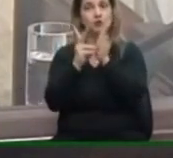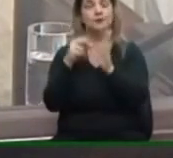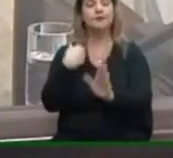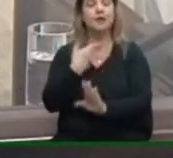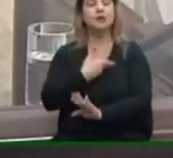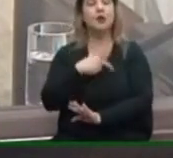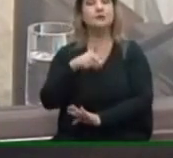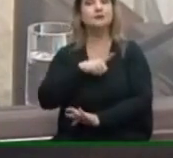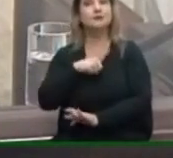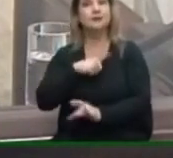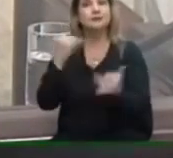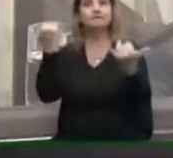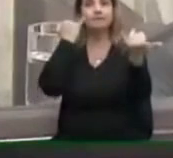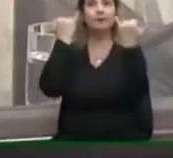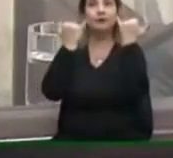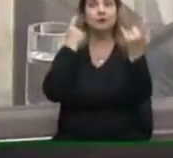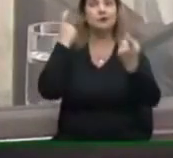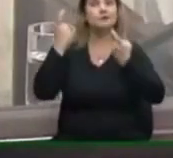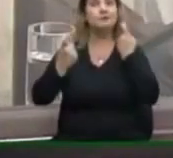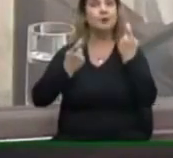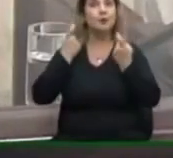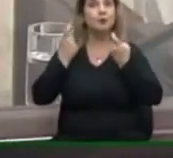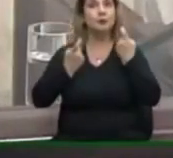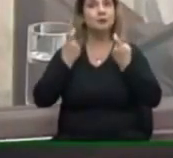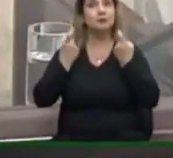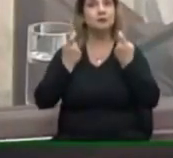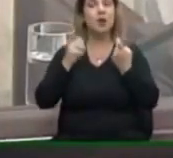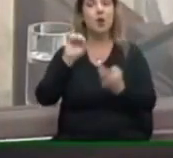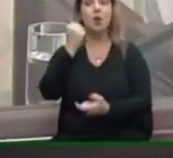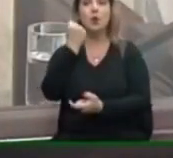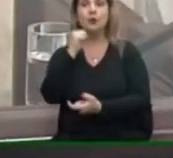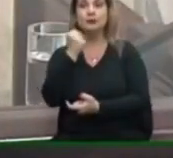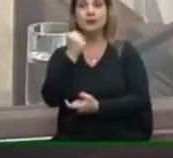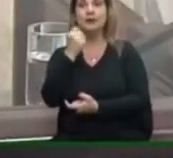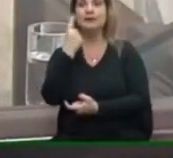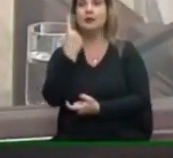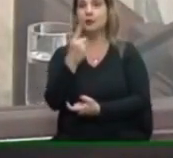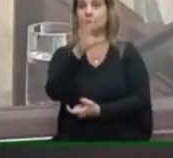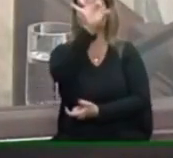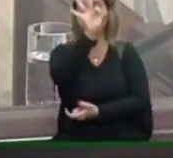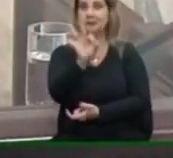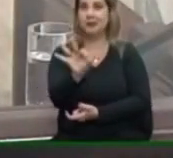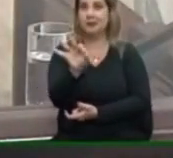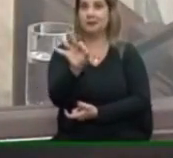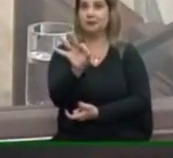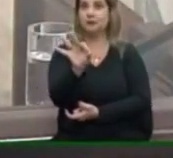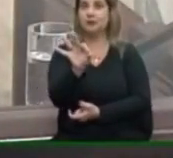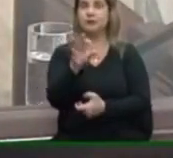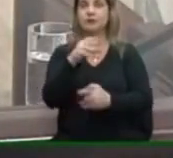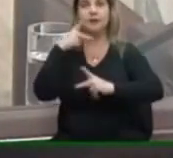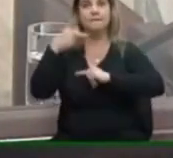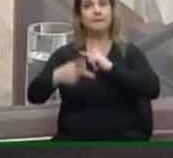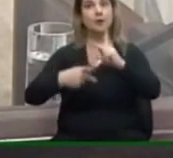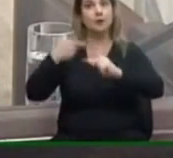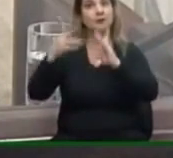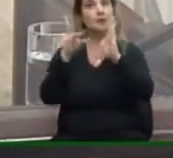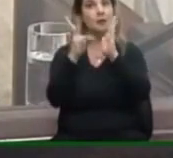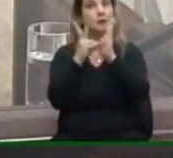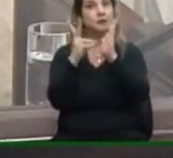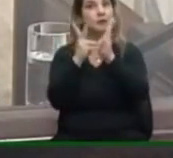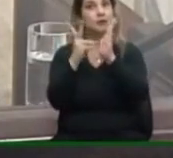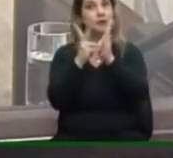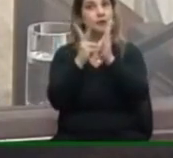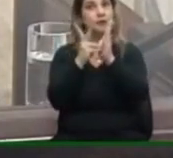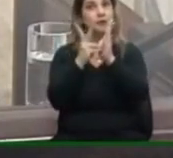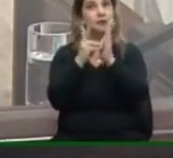temos dados muito preocupantes 81 por cento dessa população indígena